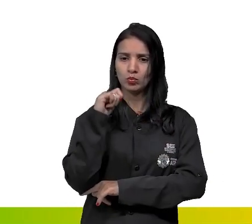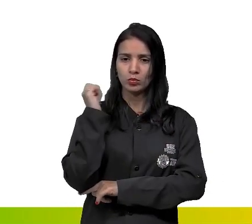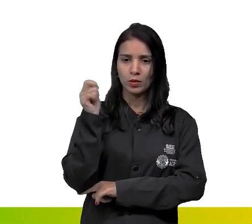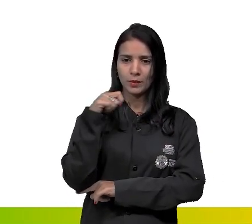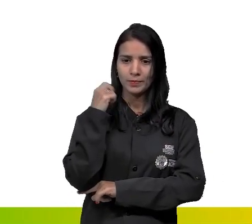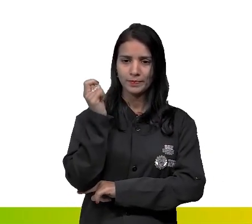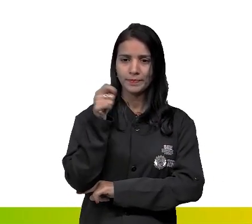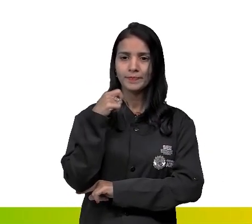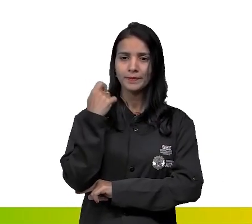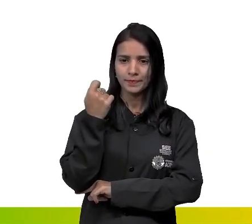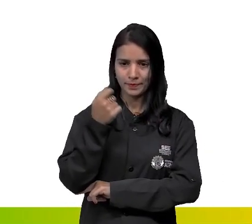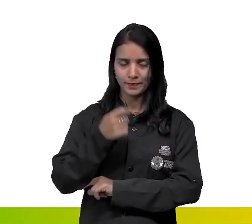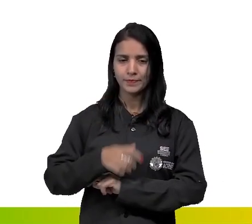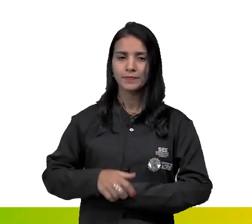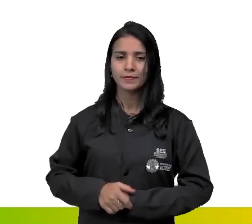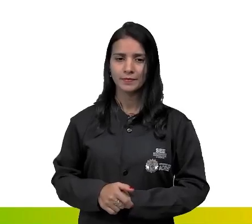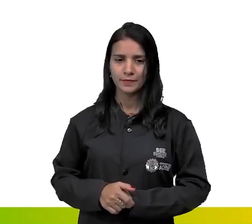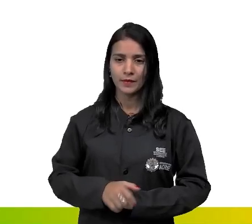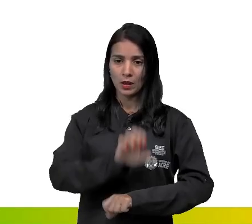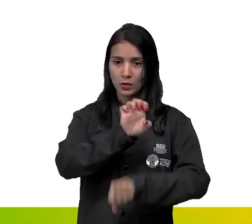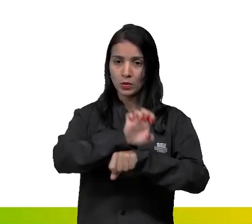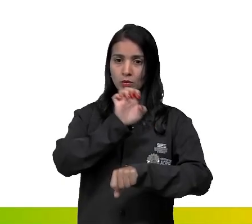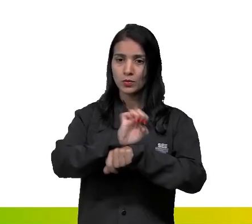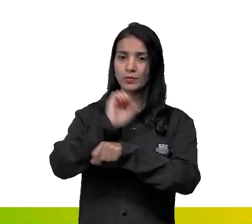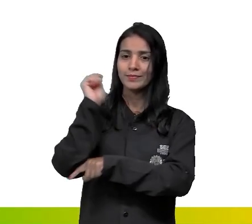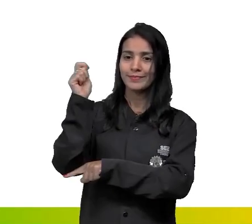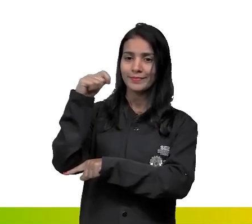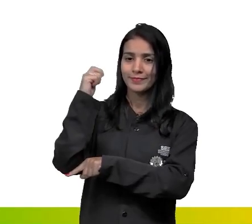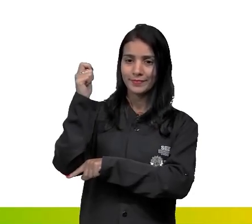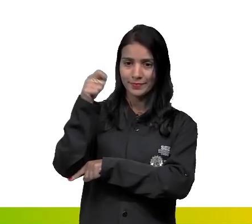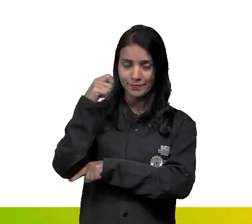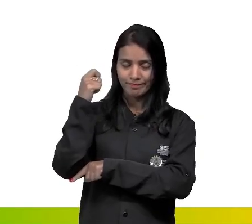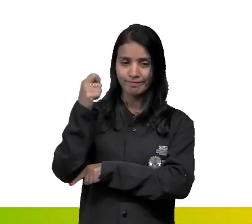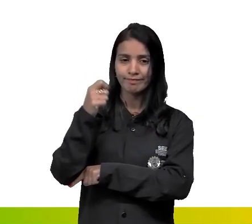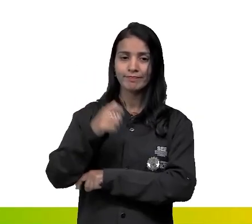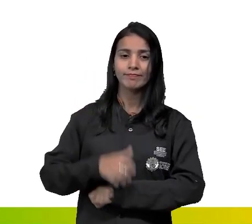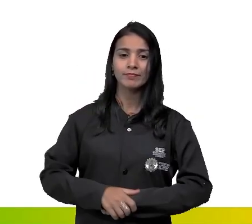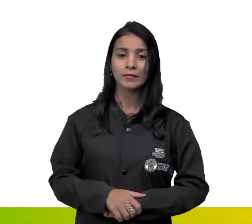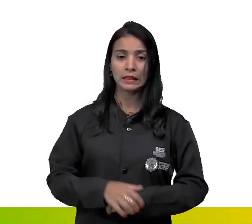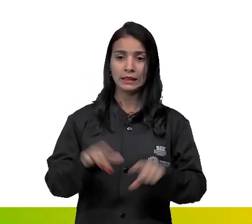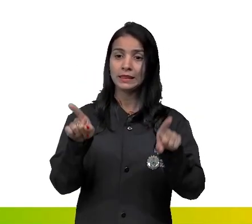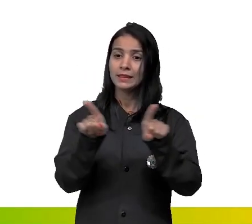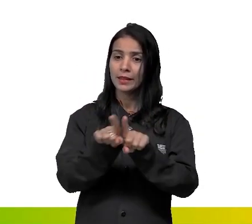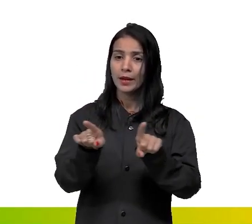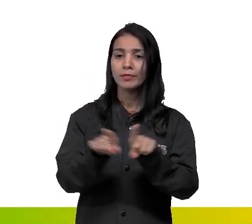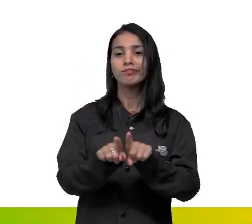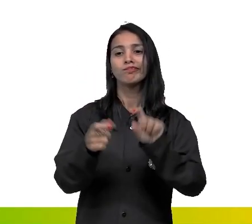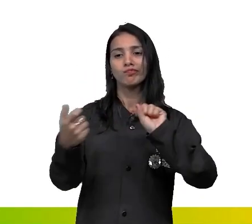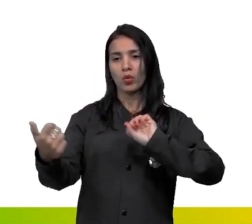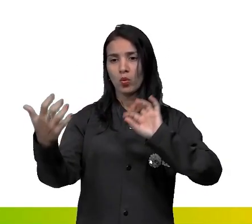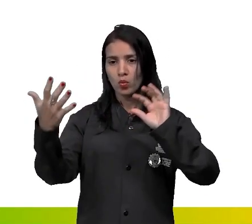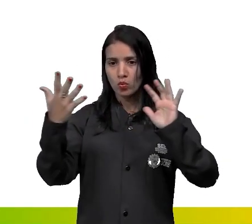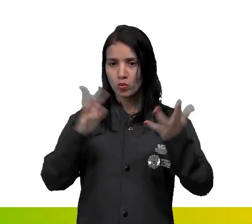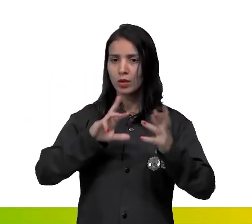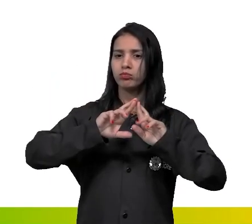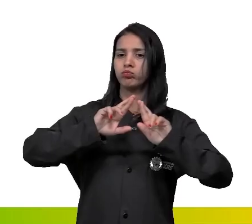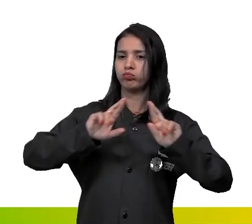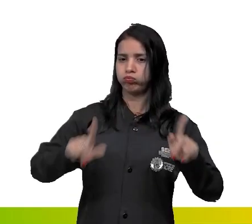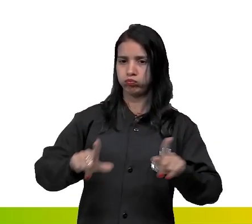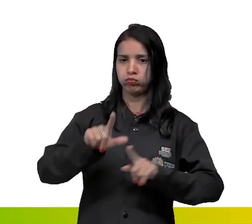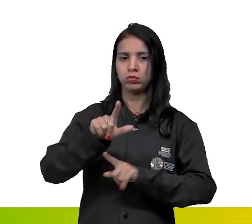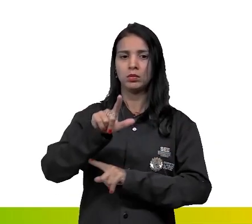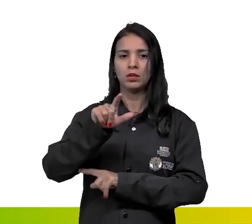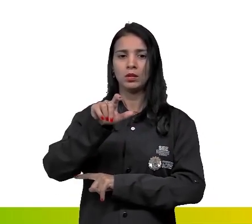Sul, ok? No estado do Rio Grande do Sul. O clima é bem diferente dos demais biomas, porque ele